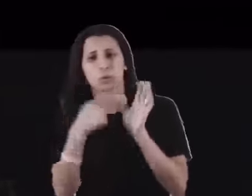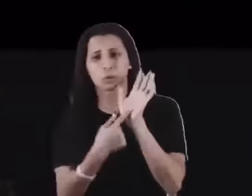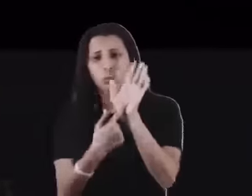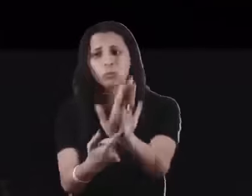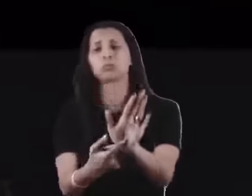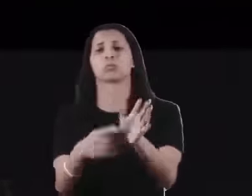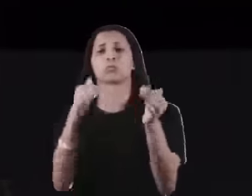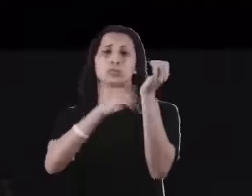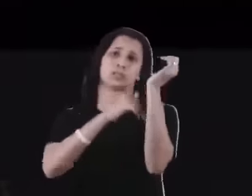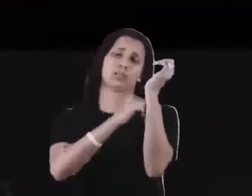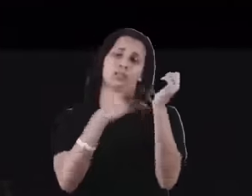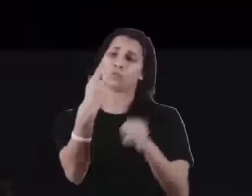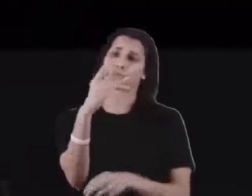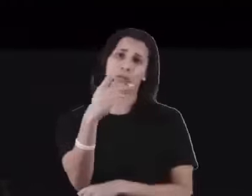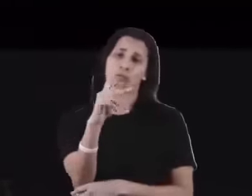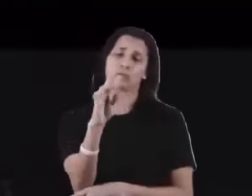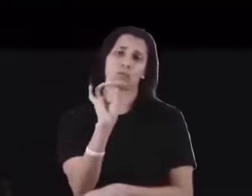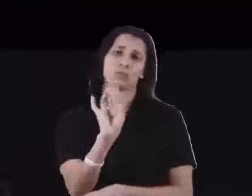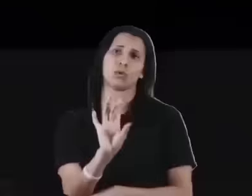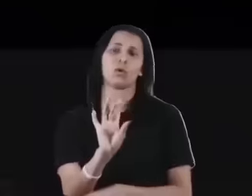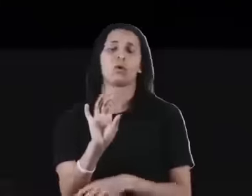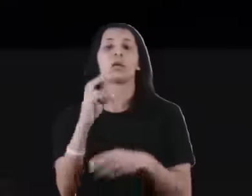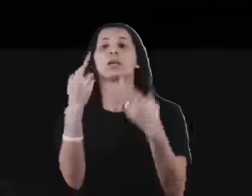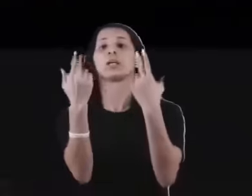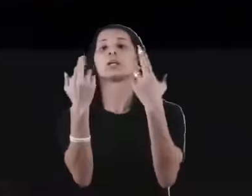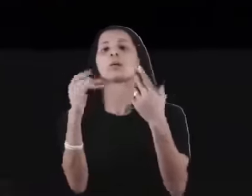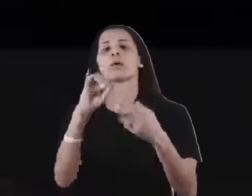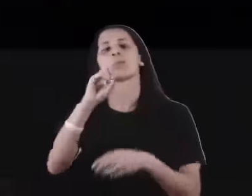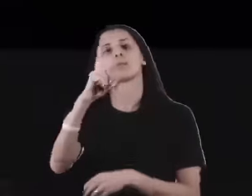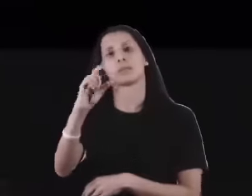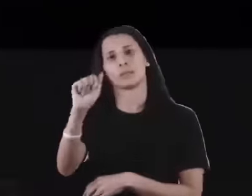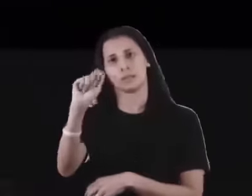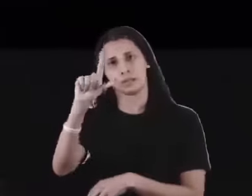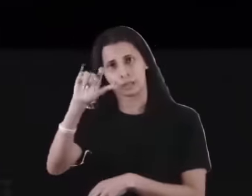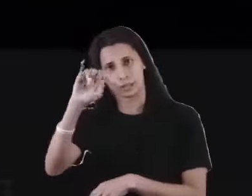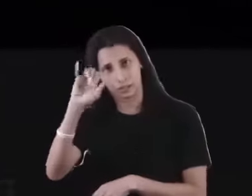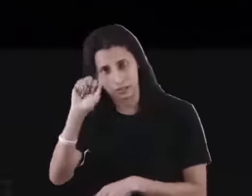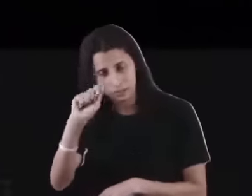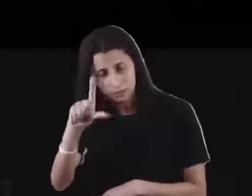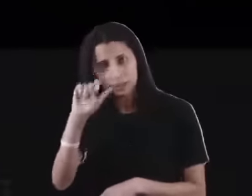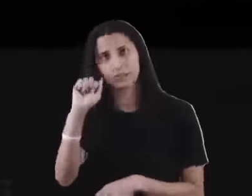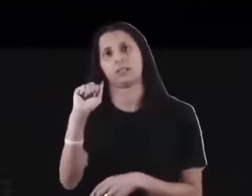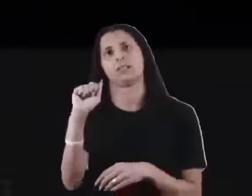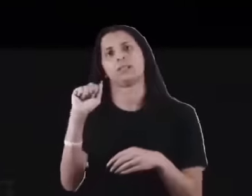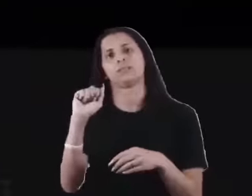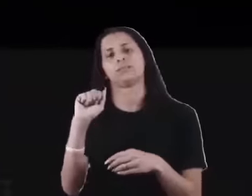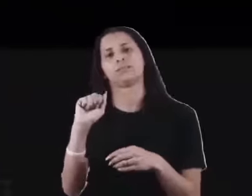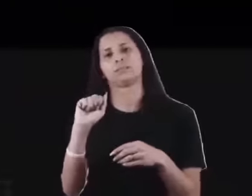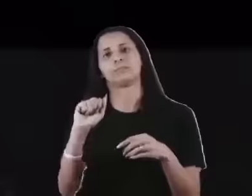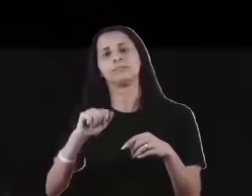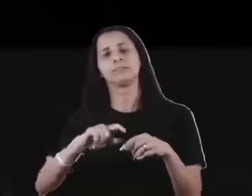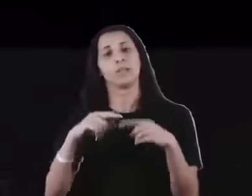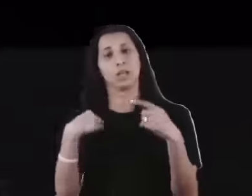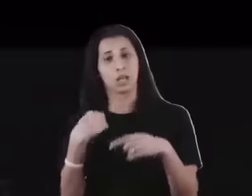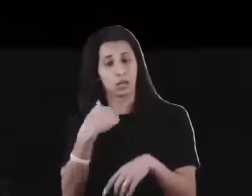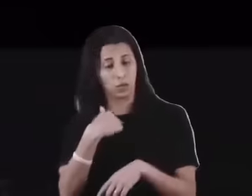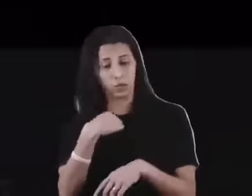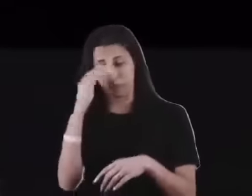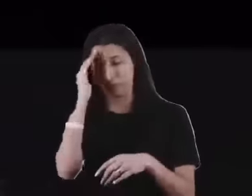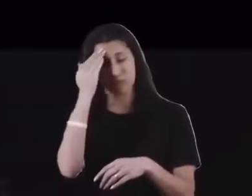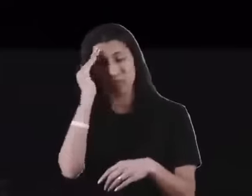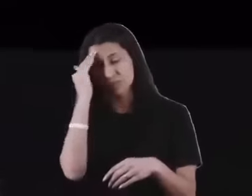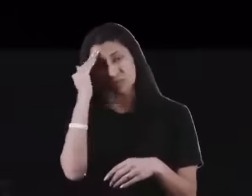como Dalila fez com sanção eu não sei qual foi o nível de traição que você sofreu